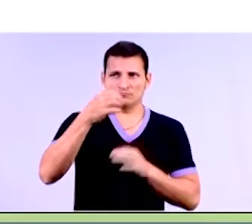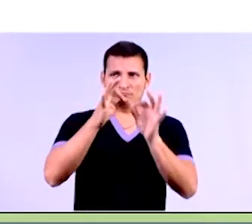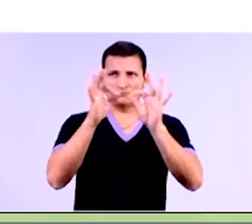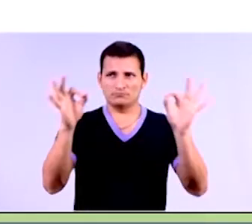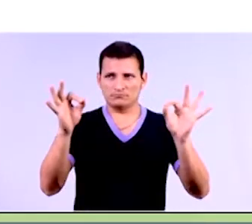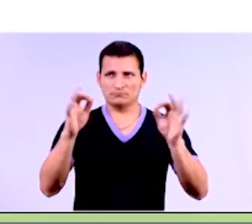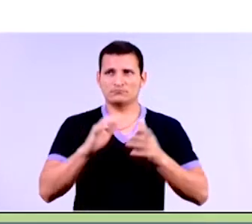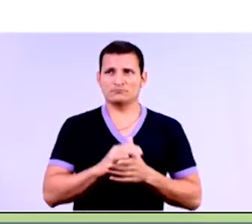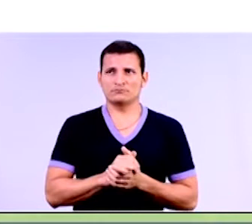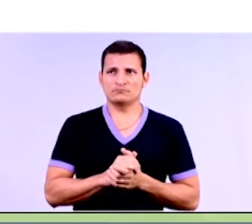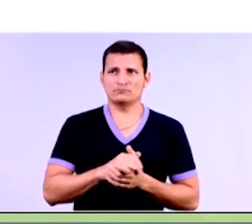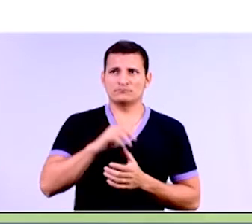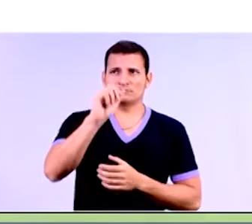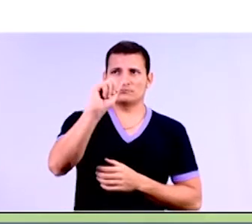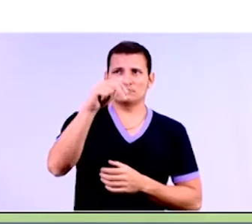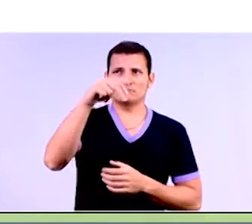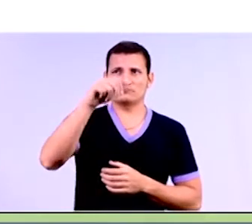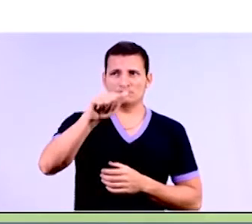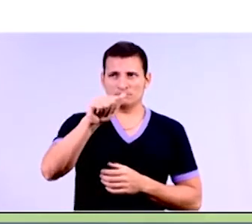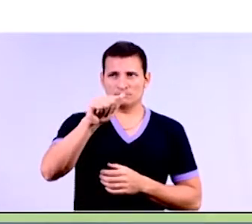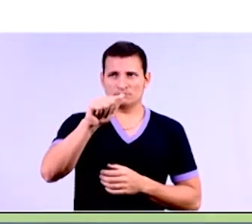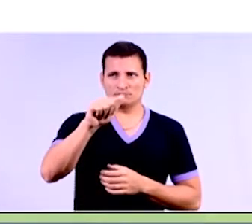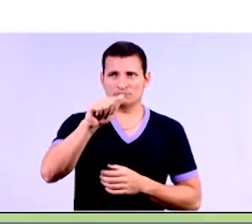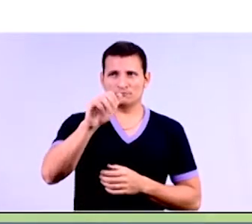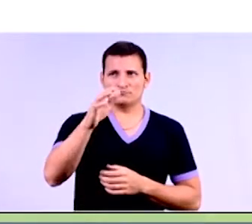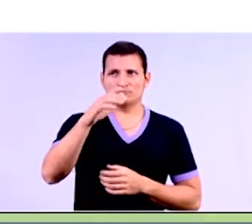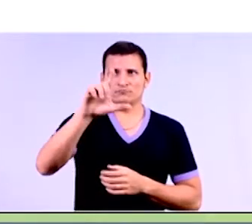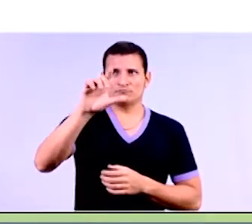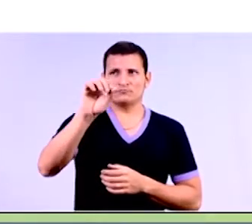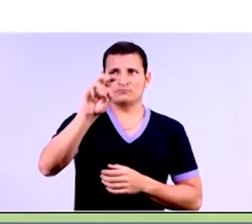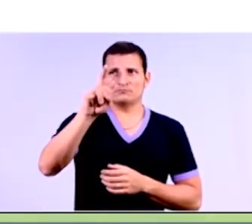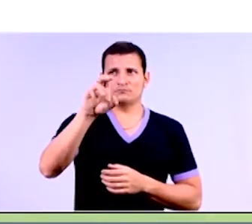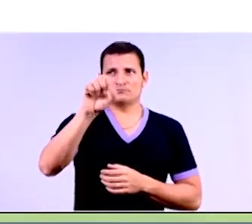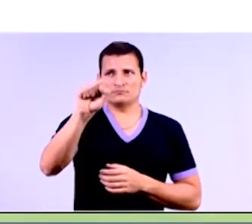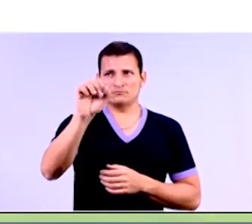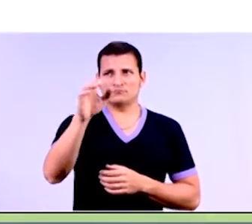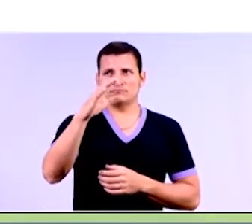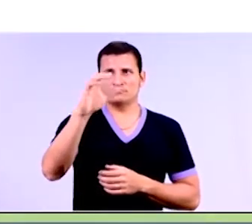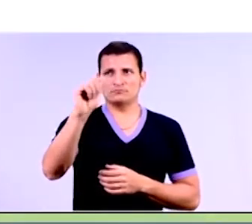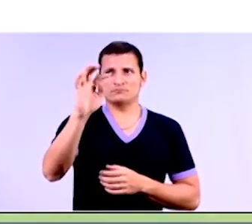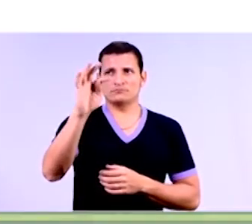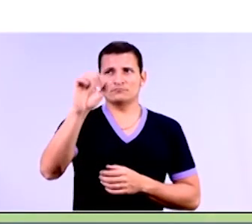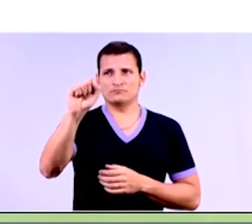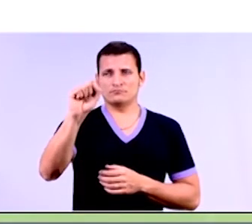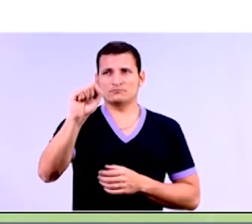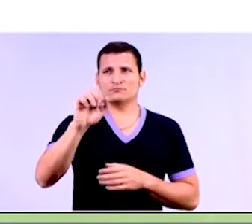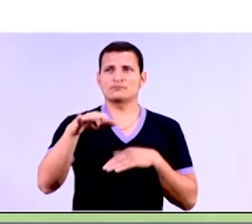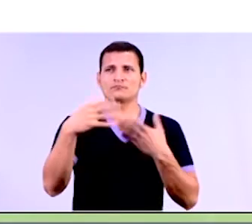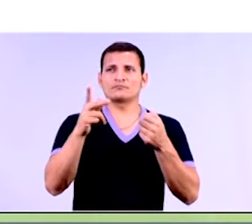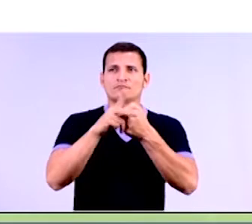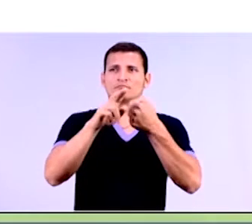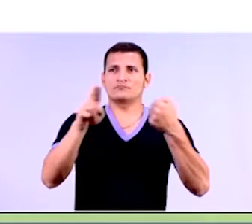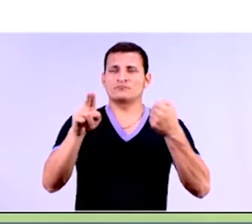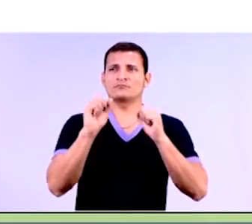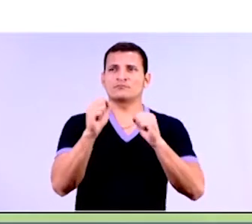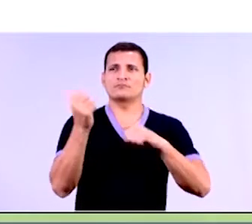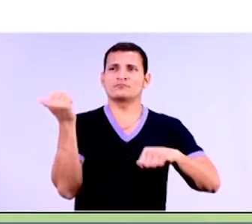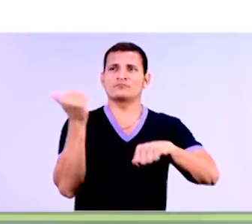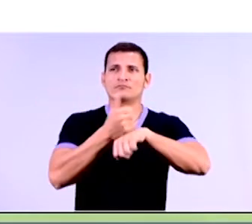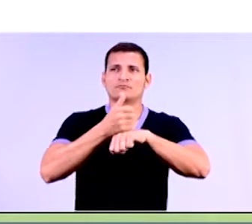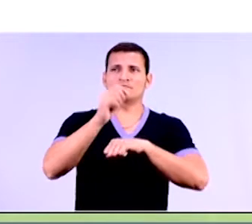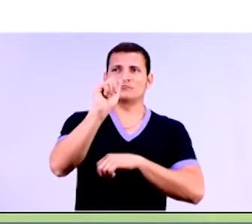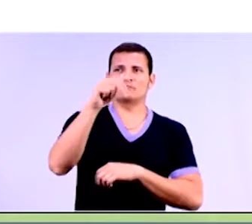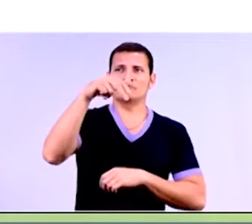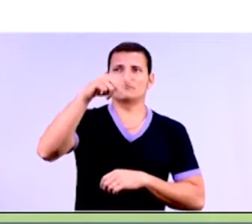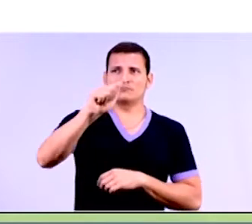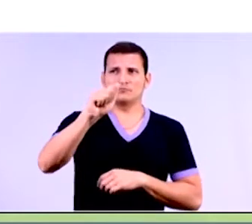frase, Ana. Anna loves cats. Por qual pronome, então, nós substituiríamos Ana,